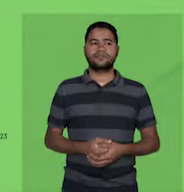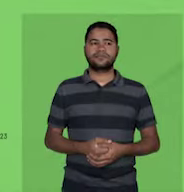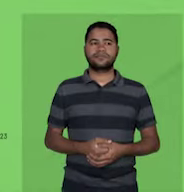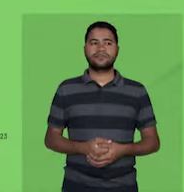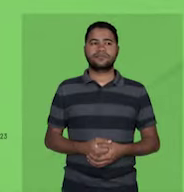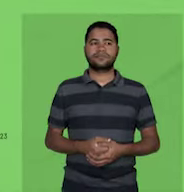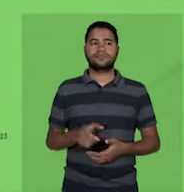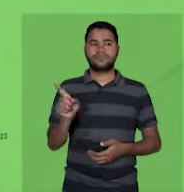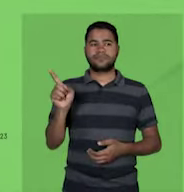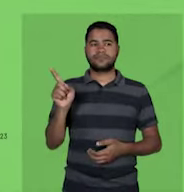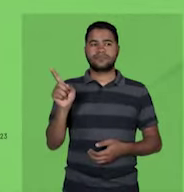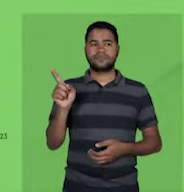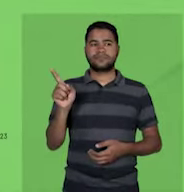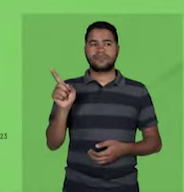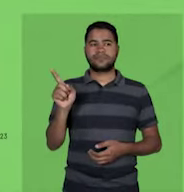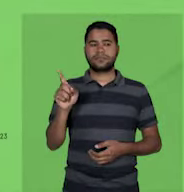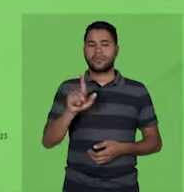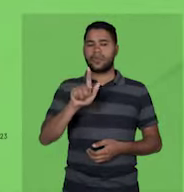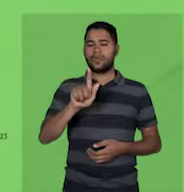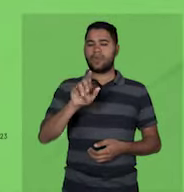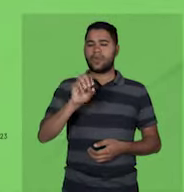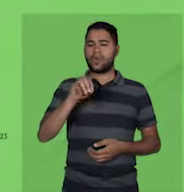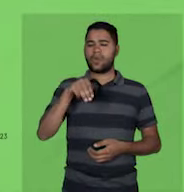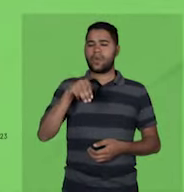que irão formar